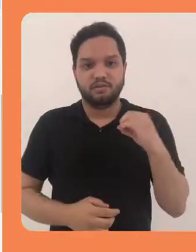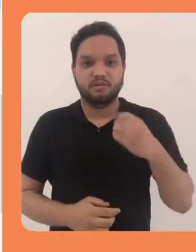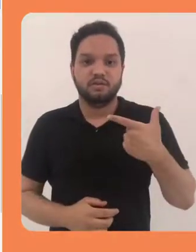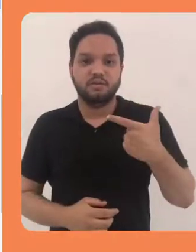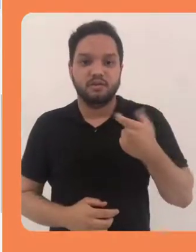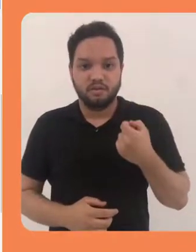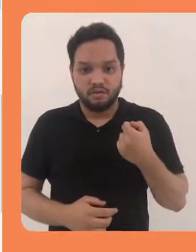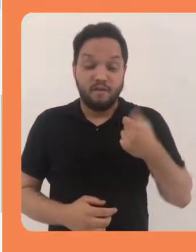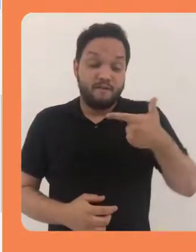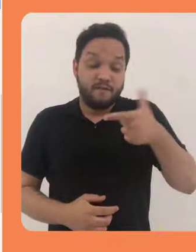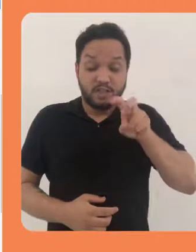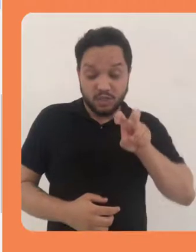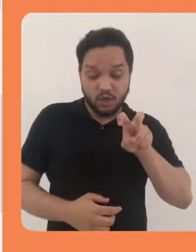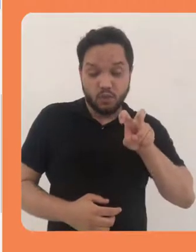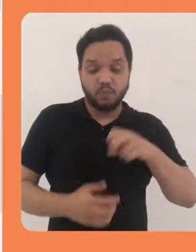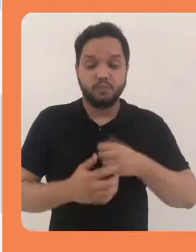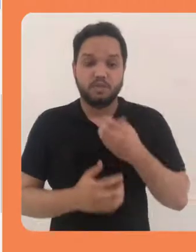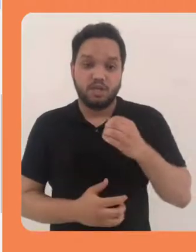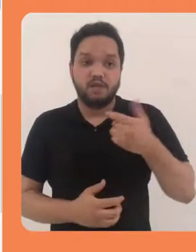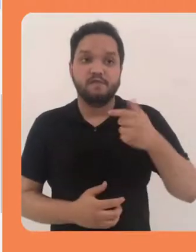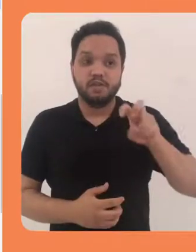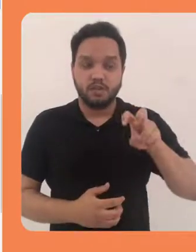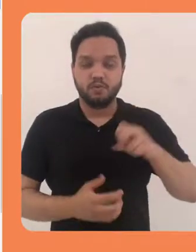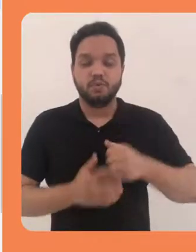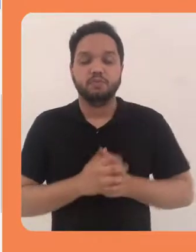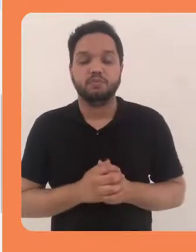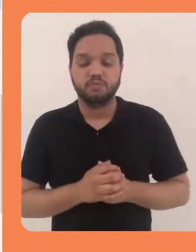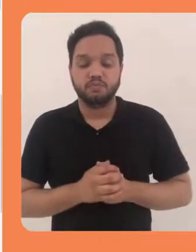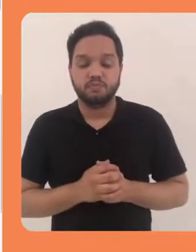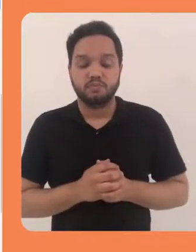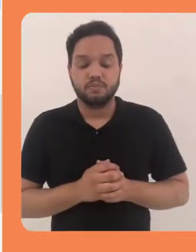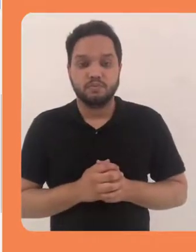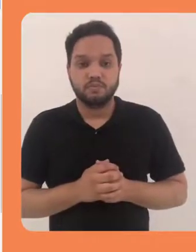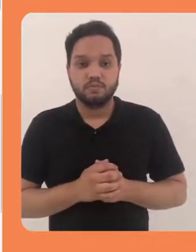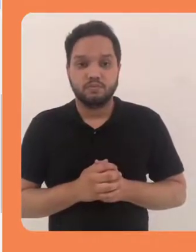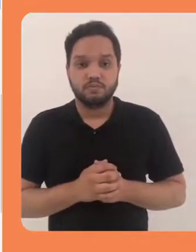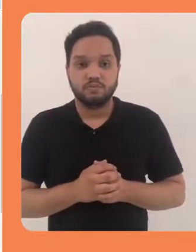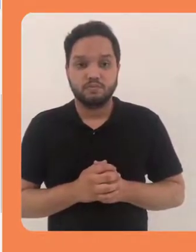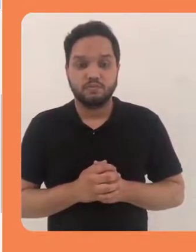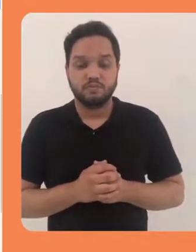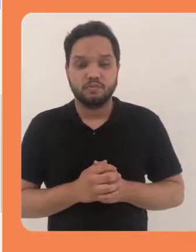para 10 e 25